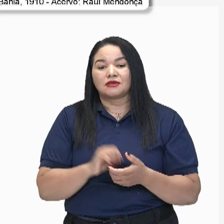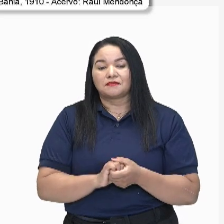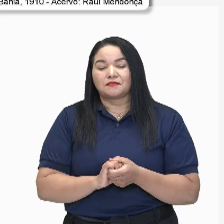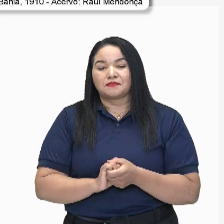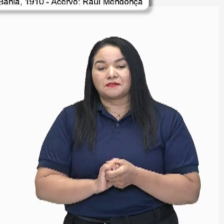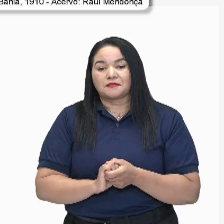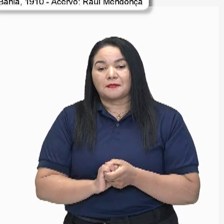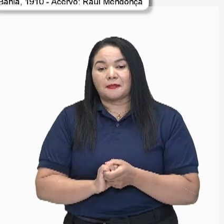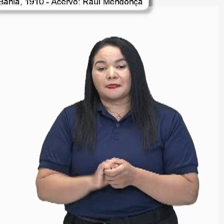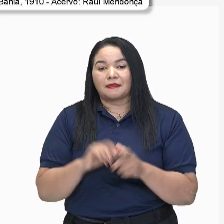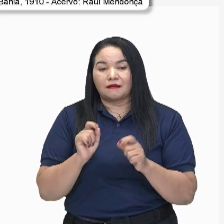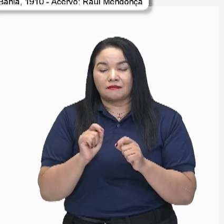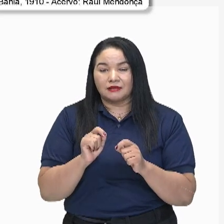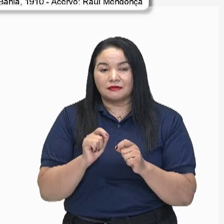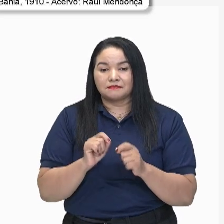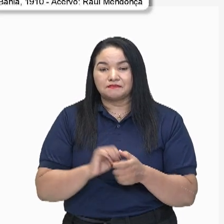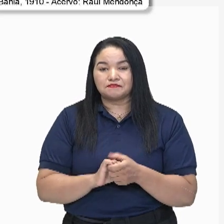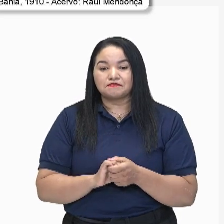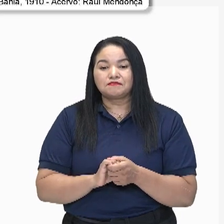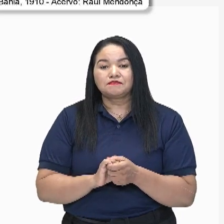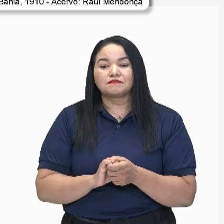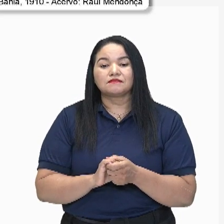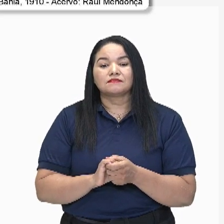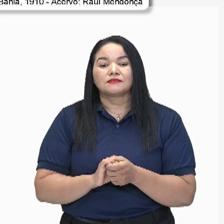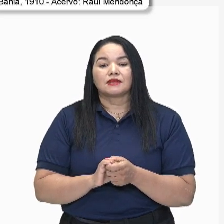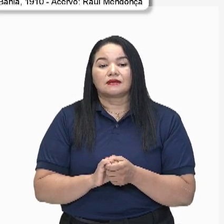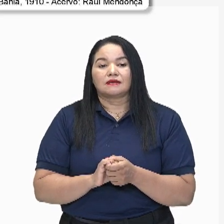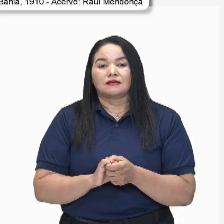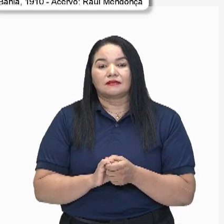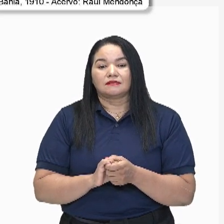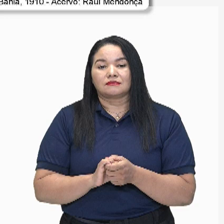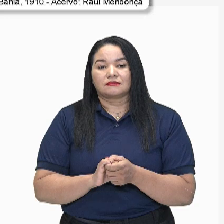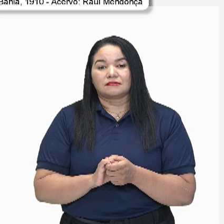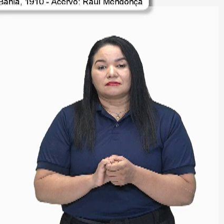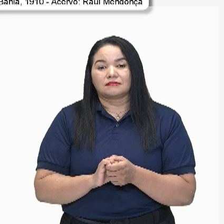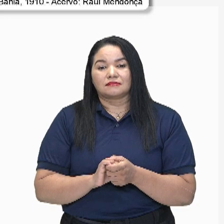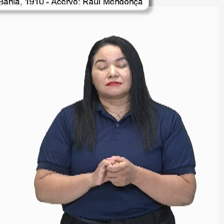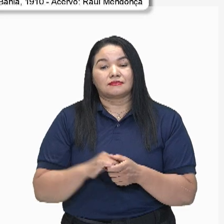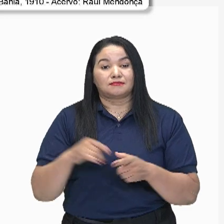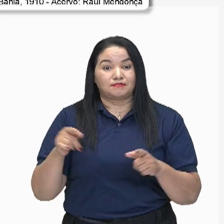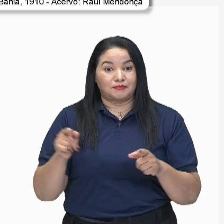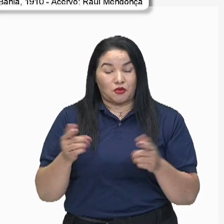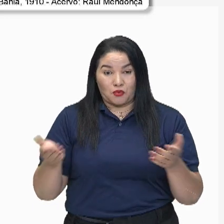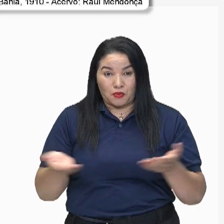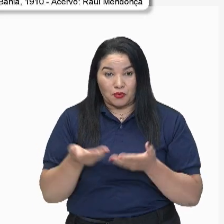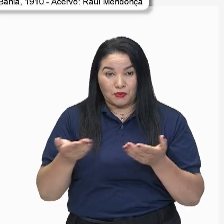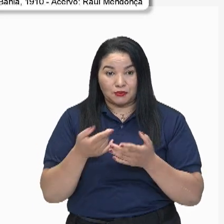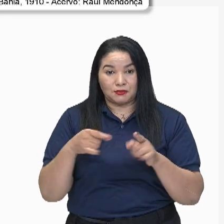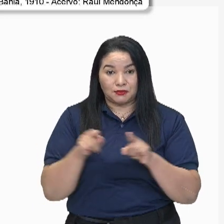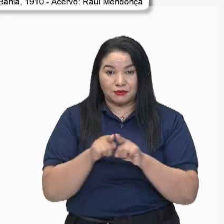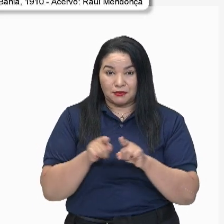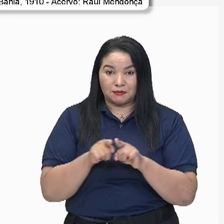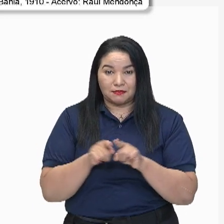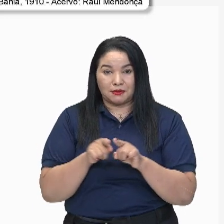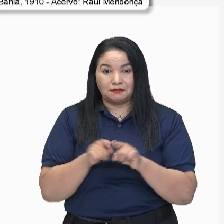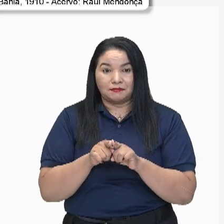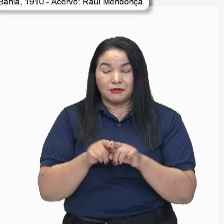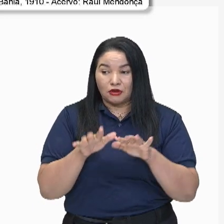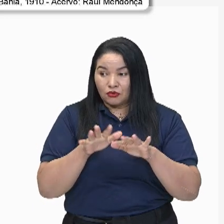O Urucuia vem dos montões oeste, mas hoje que na beira dele tudo